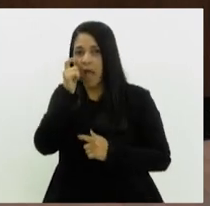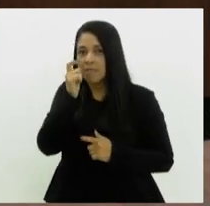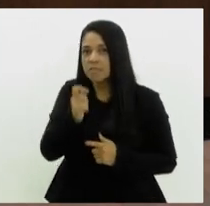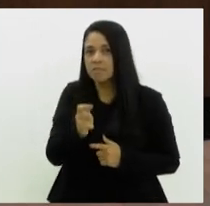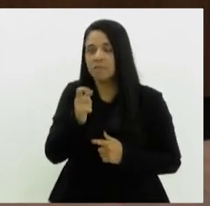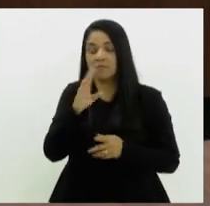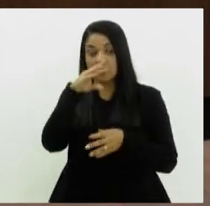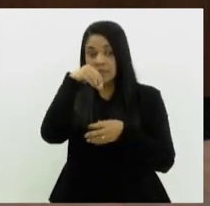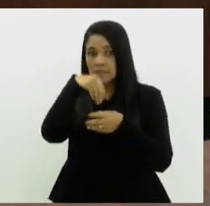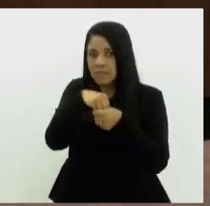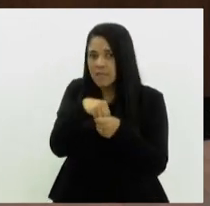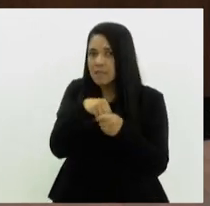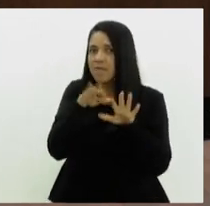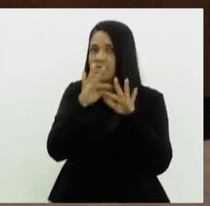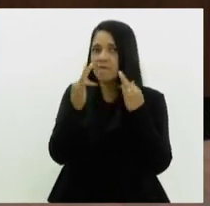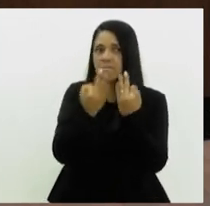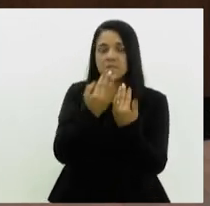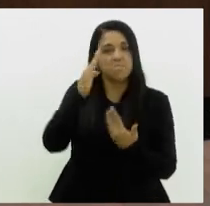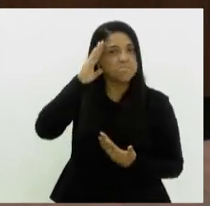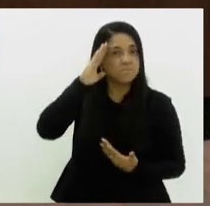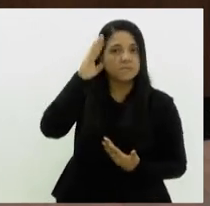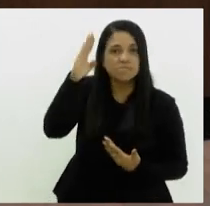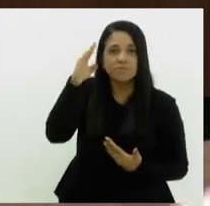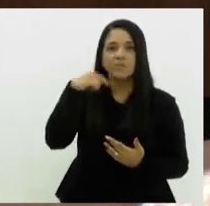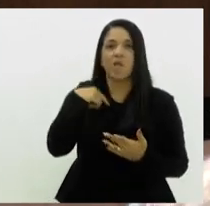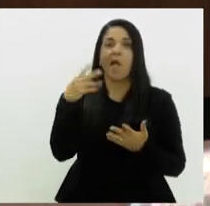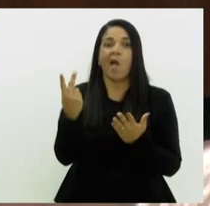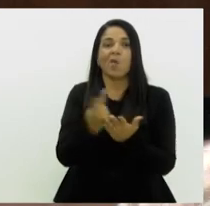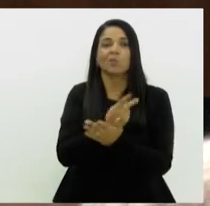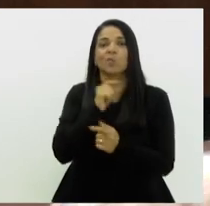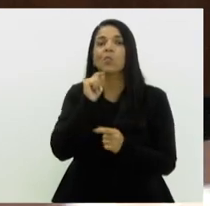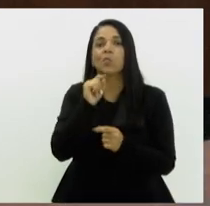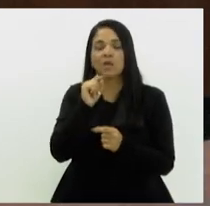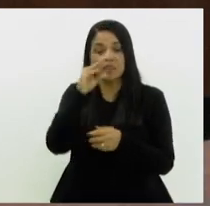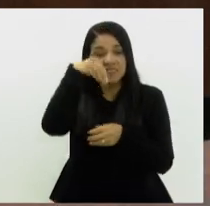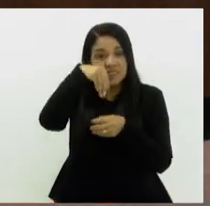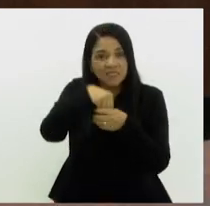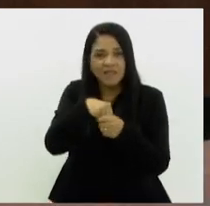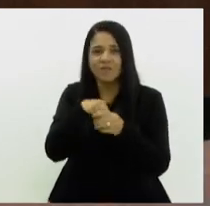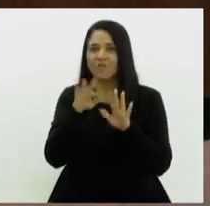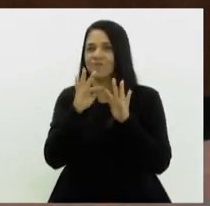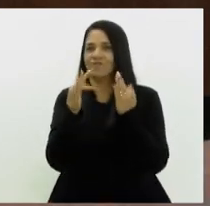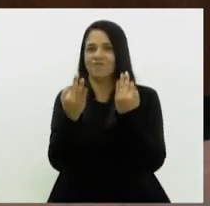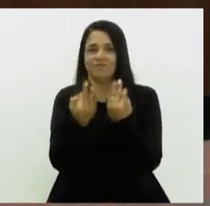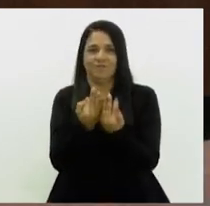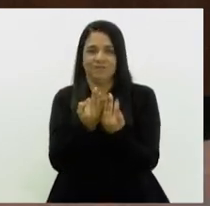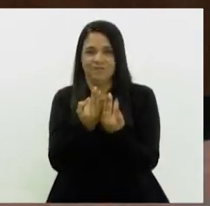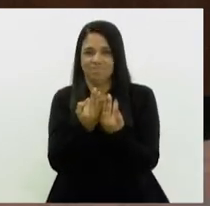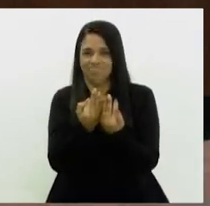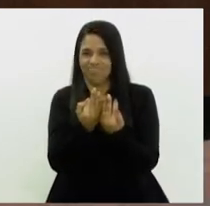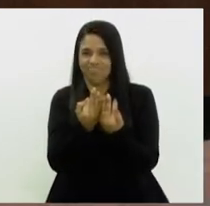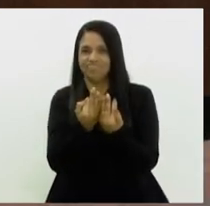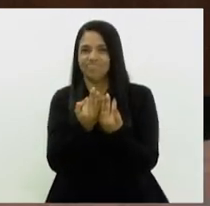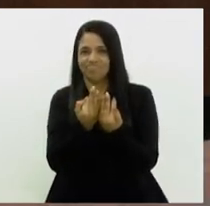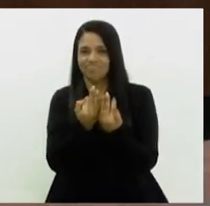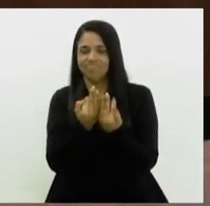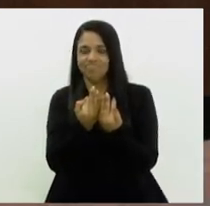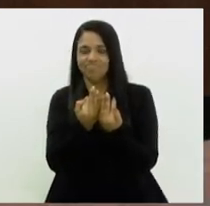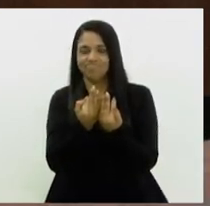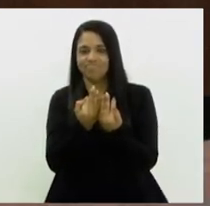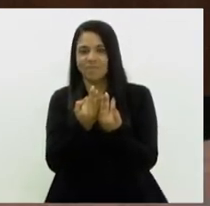da família, porque a maioria desses casos acontece, é praticado por aqueles que deveriam